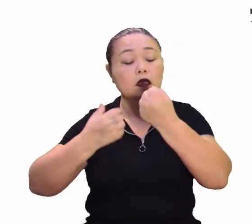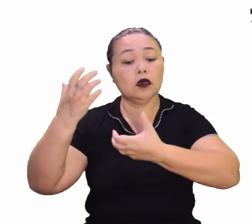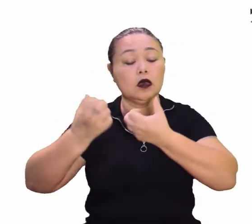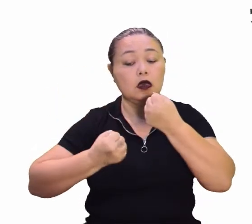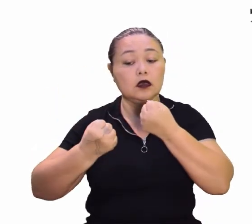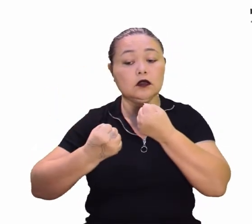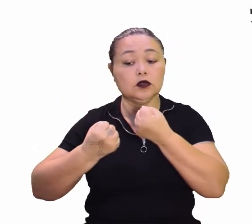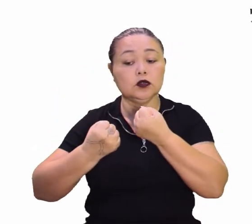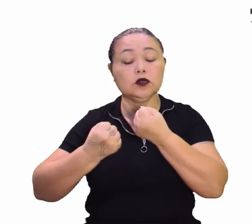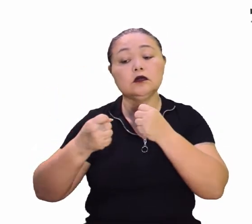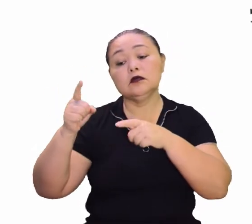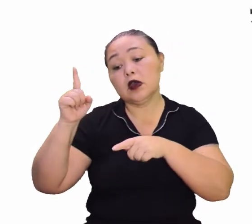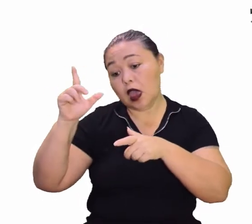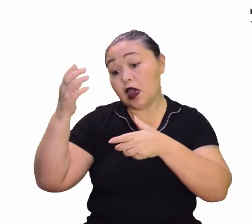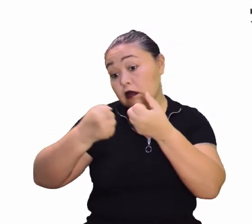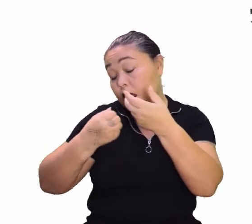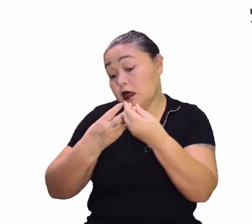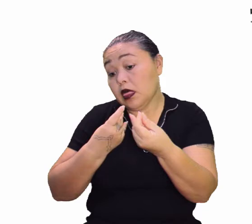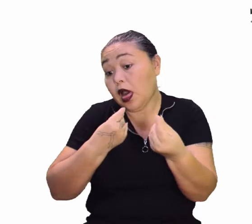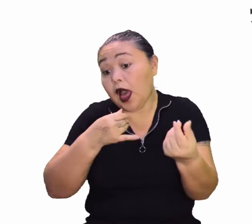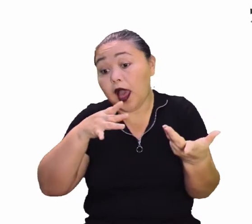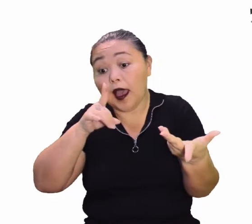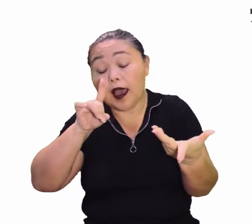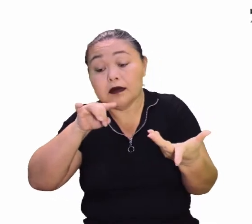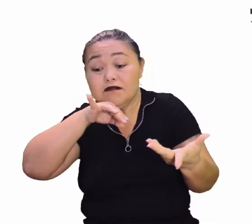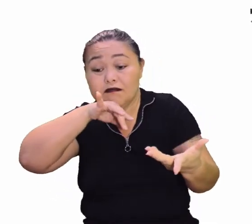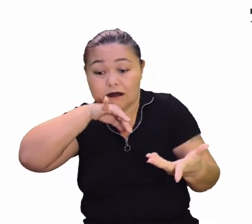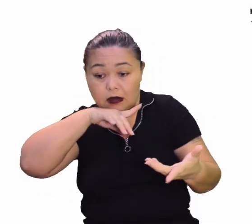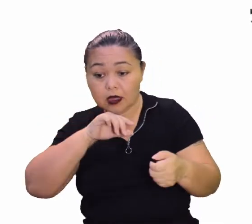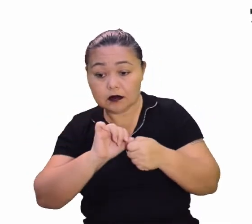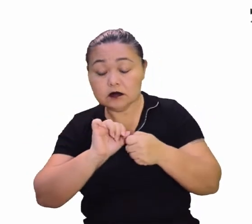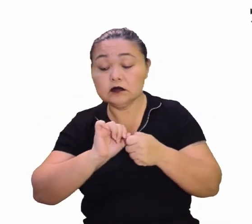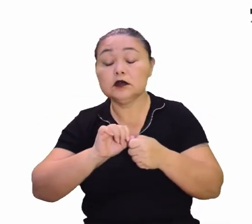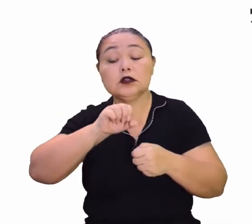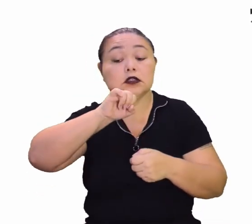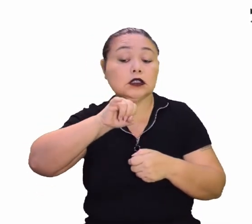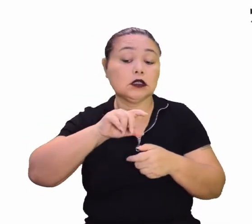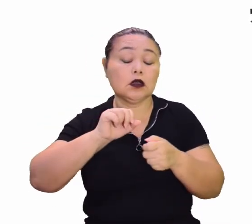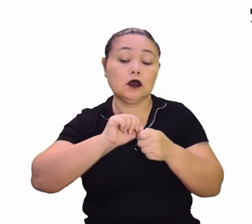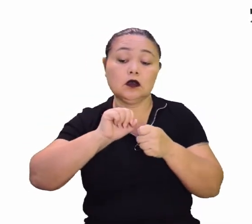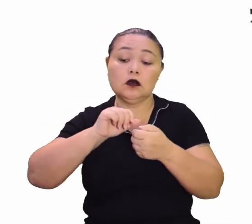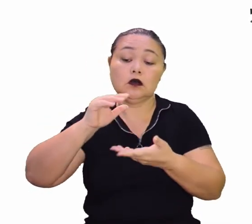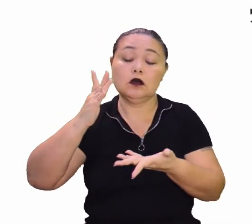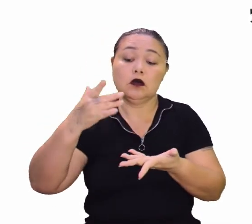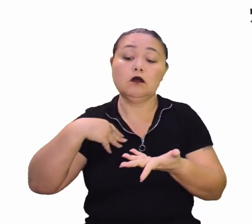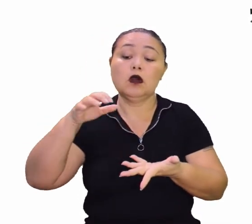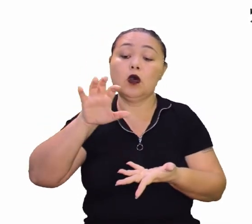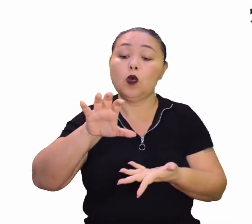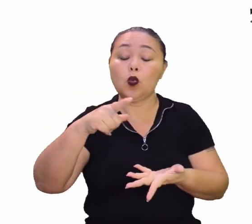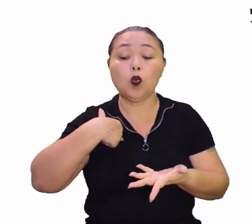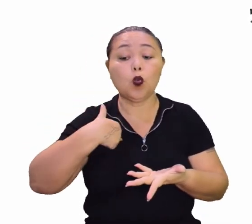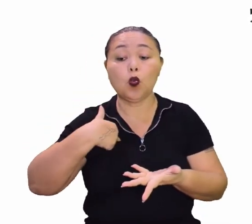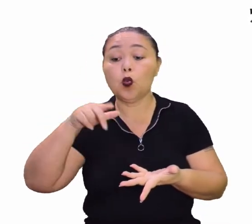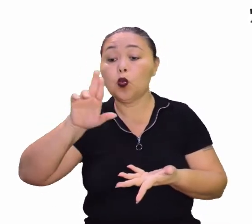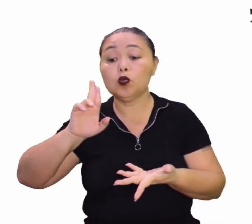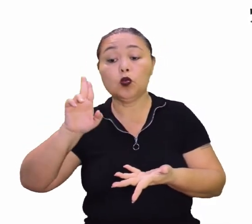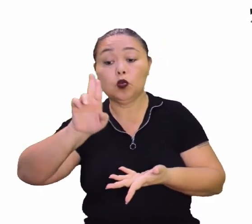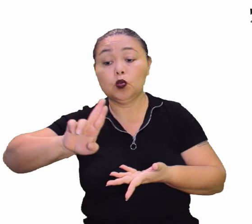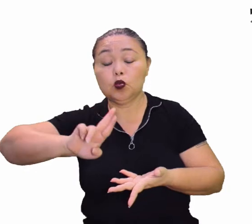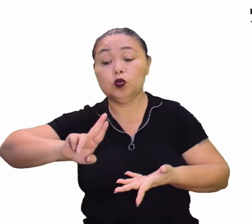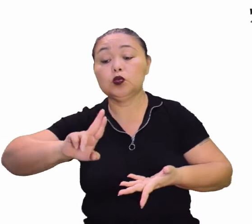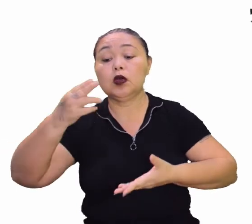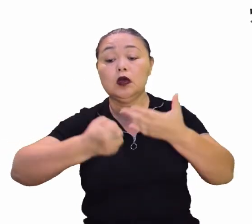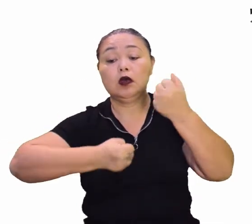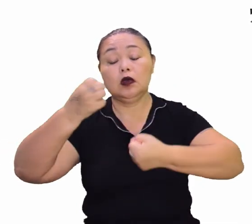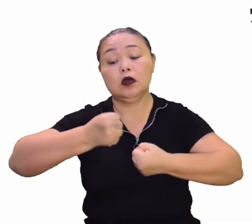é um produto perecível. Então, se houvesse a produção, por exemplo, numa região onde não houvesse o consumo, ia